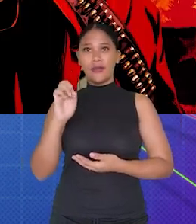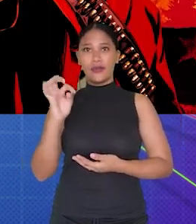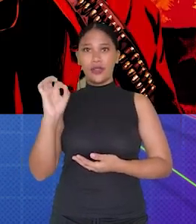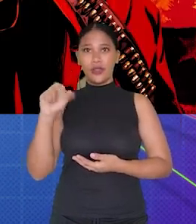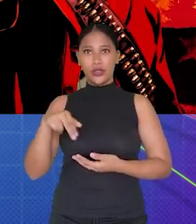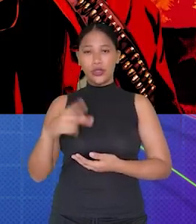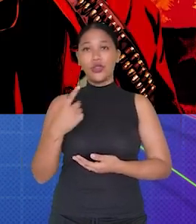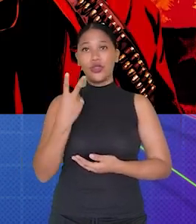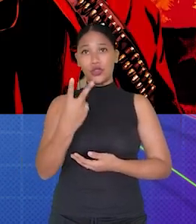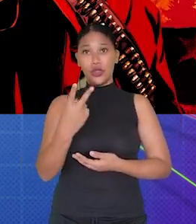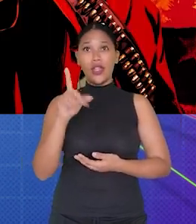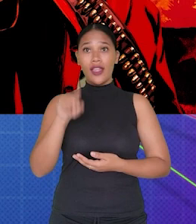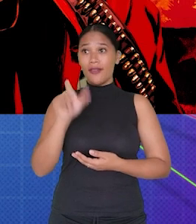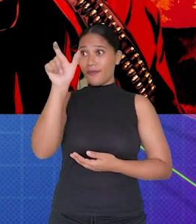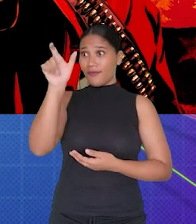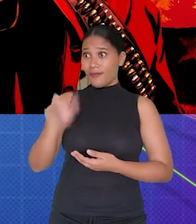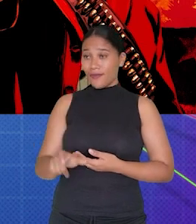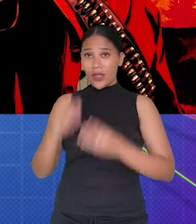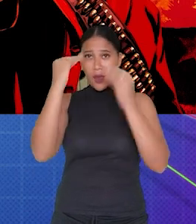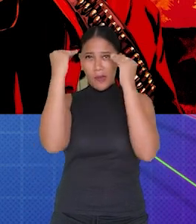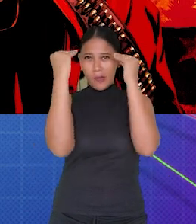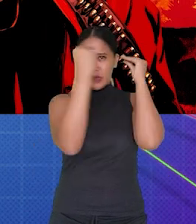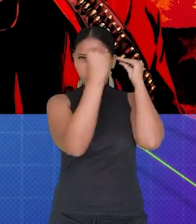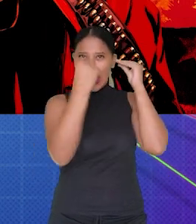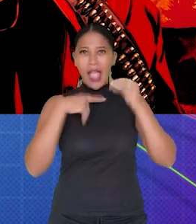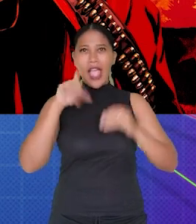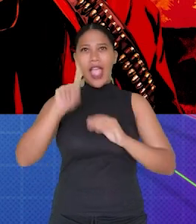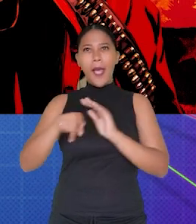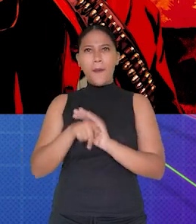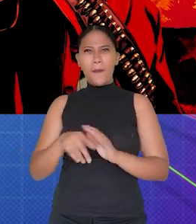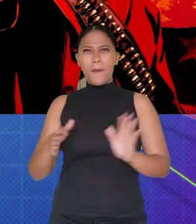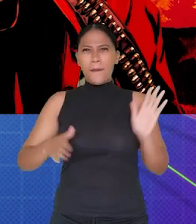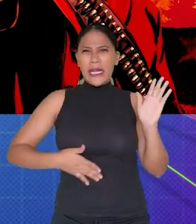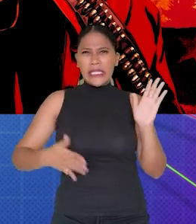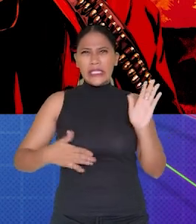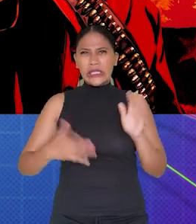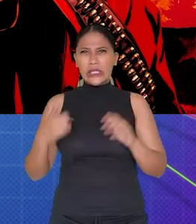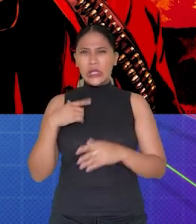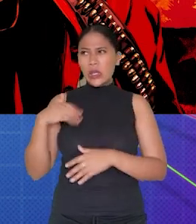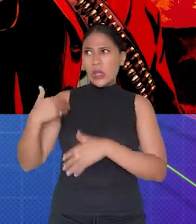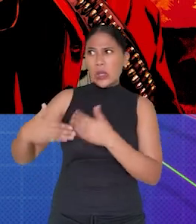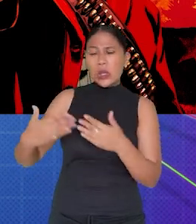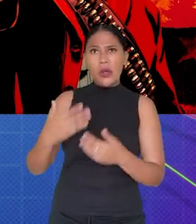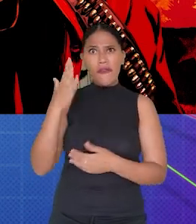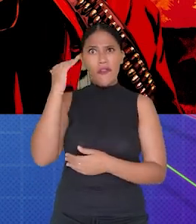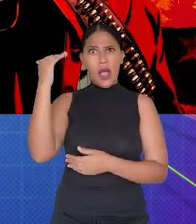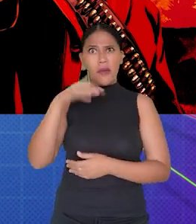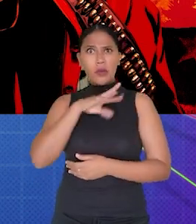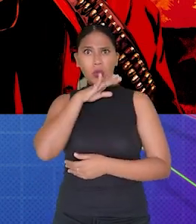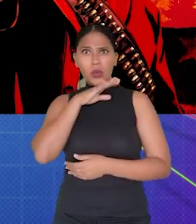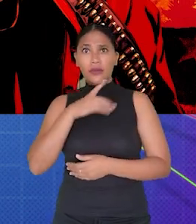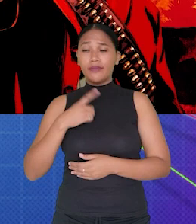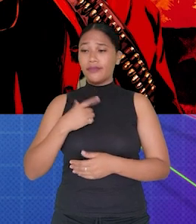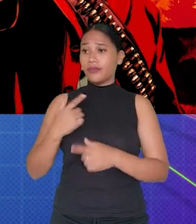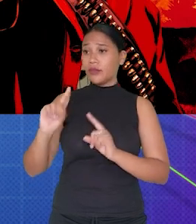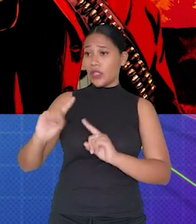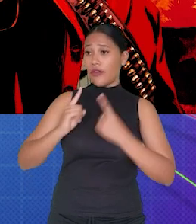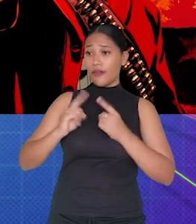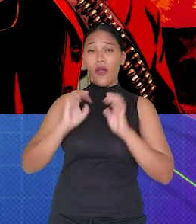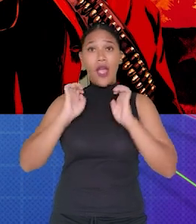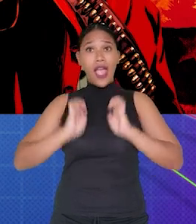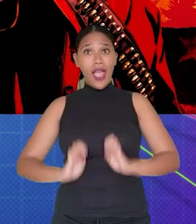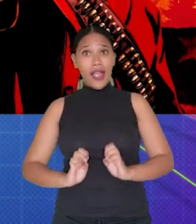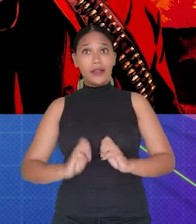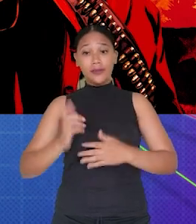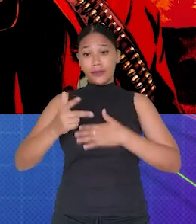personagem principal, Arthur Morgan, é um bandido com uma reputação sombria. Ao longo da história, ele enfrenta desafios éticos e